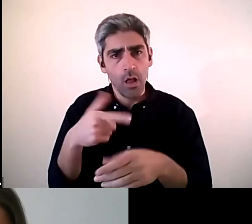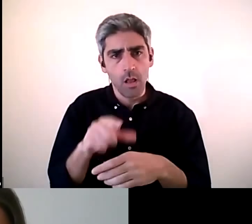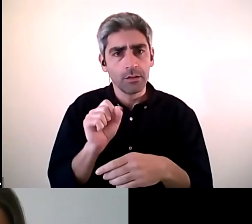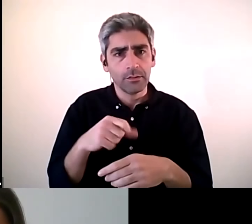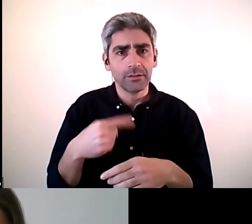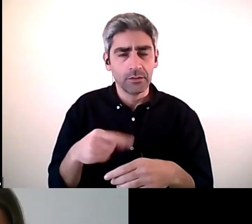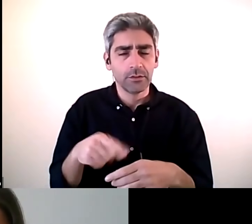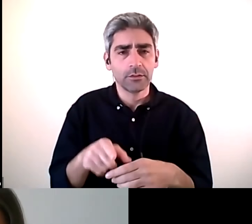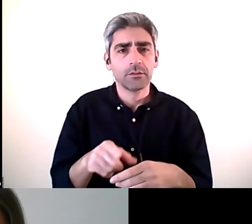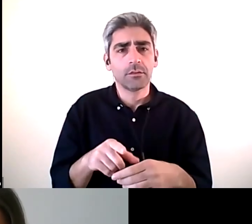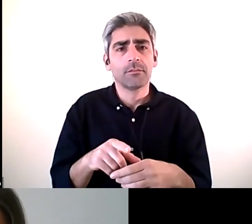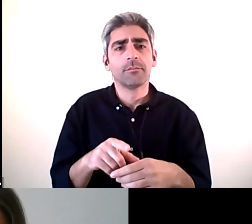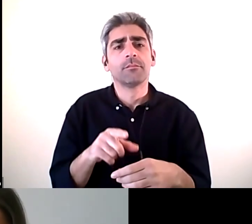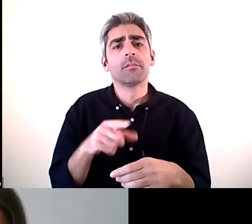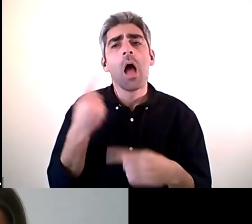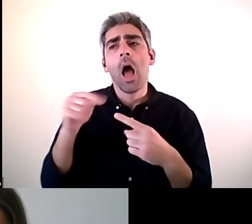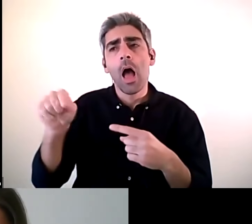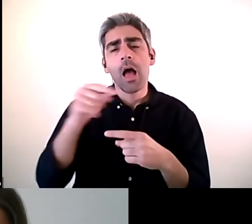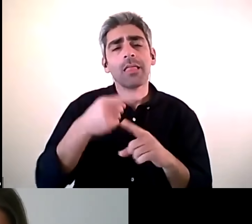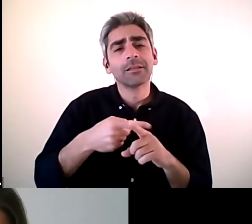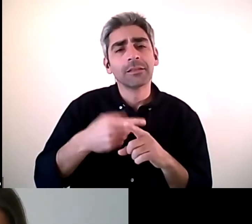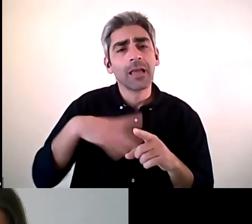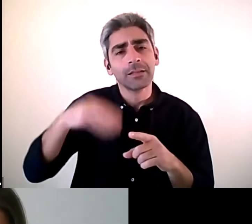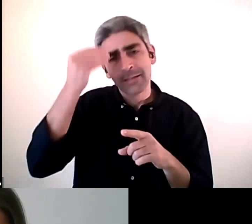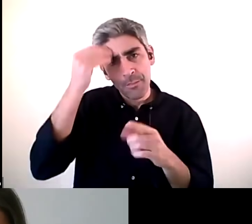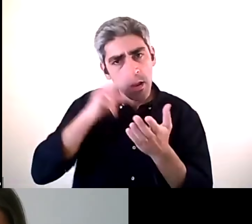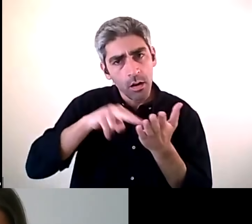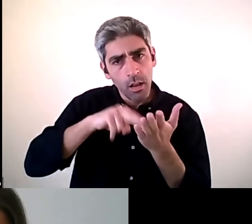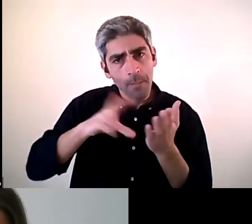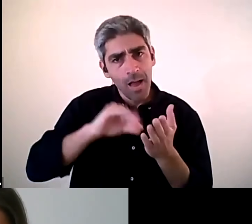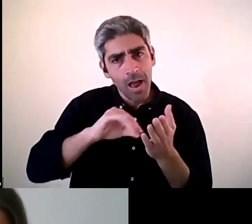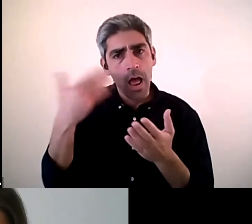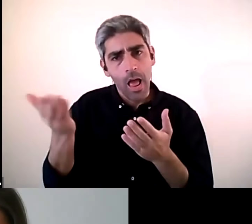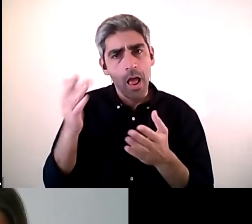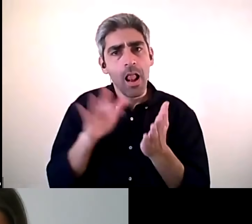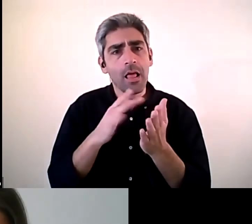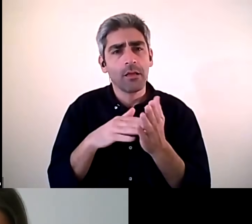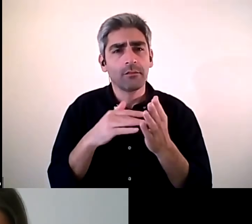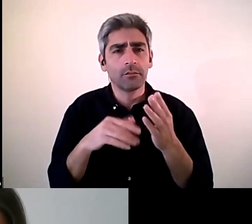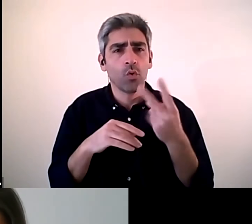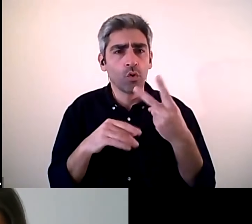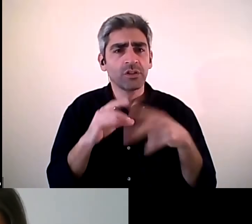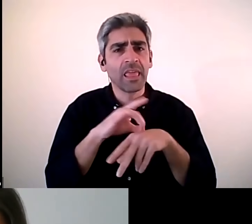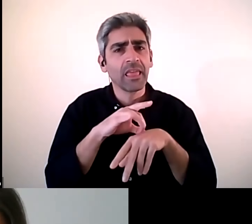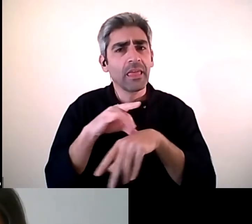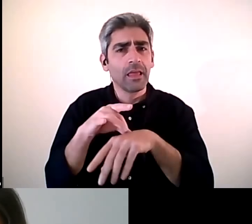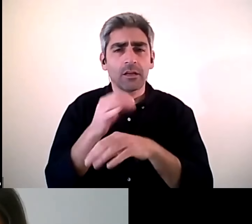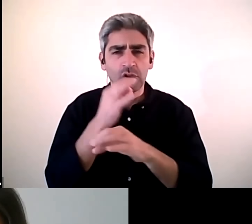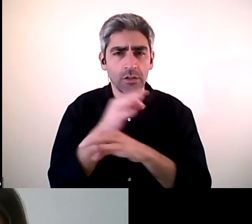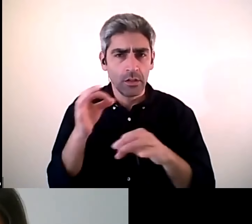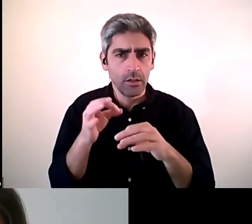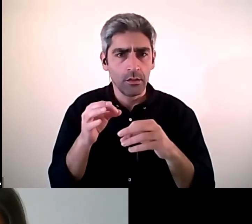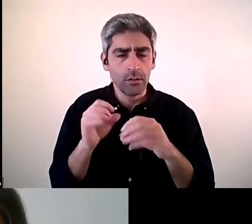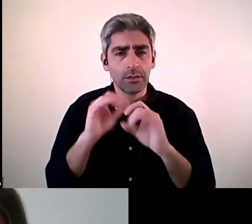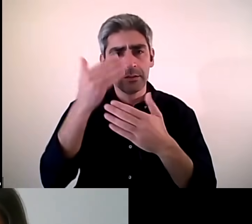para aqueles mais interessados em aflorar estes temas conseguem encontrar dois guias excelentes a partir